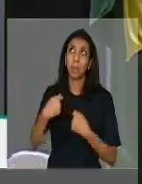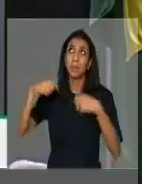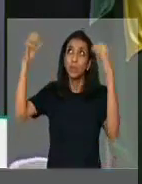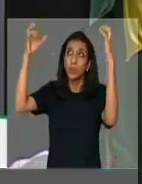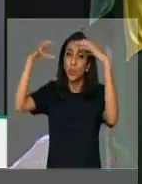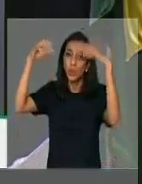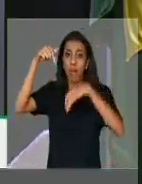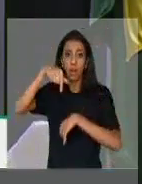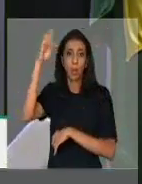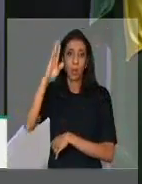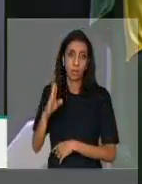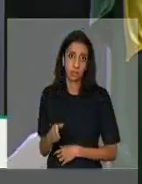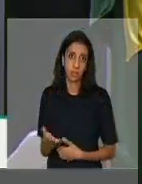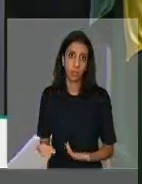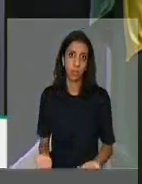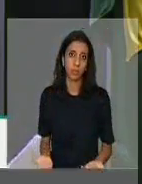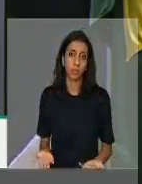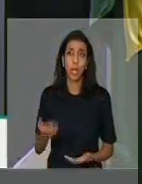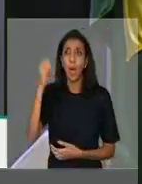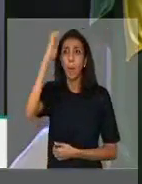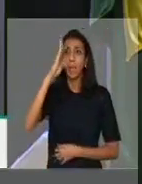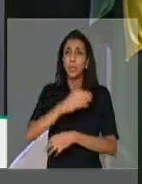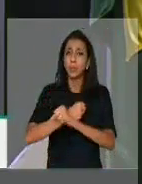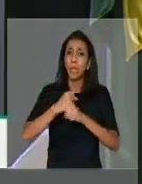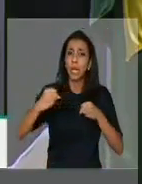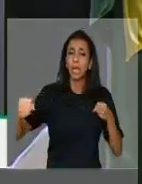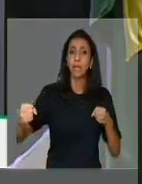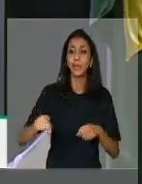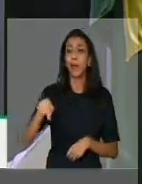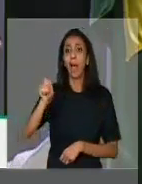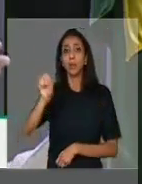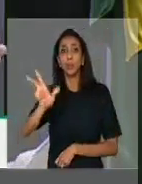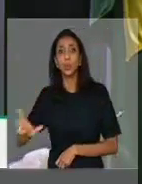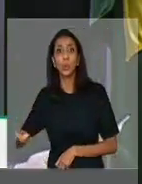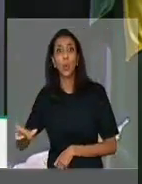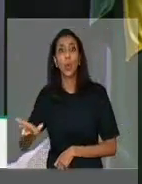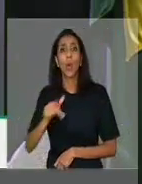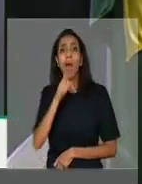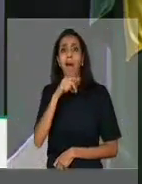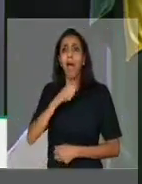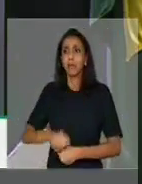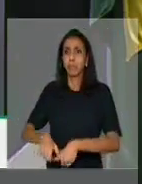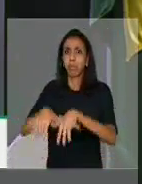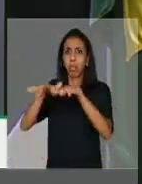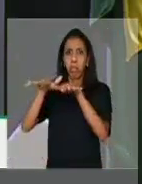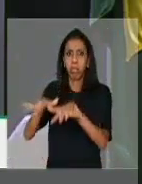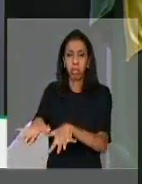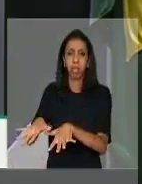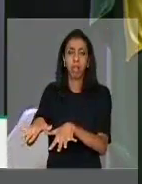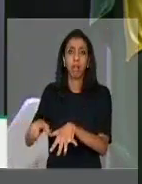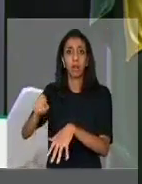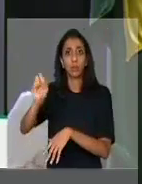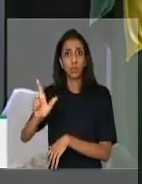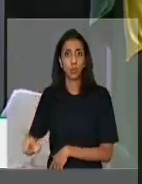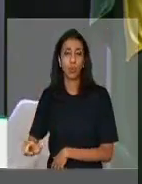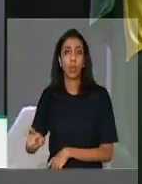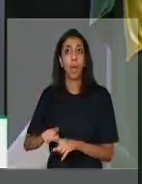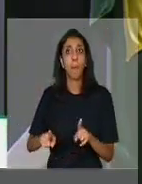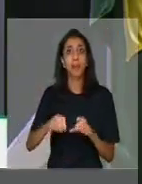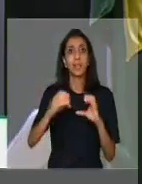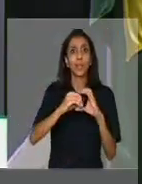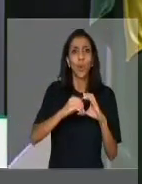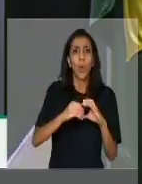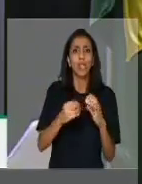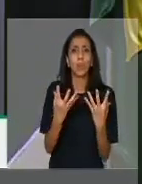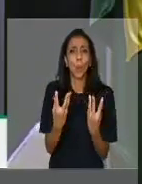nesse nosso Brasil tão imenso, está alagando no Rio Grande do Sul e seca no norte e no centro-oeste. Mas se Deus quiser, vai